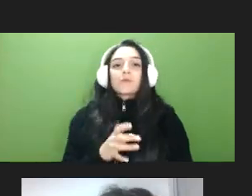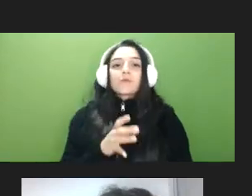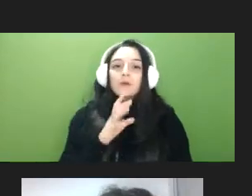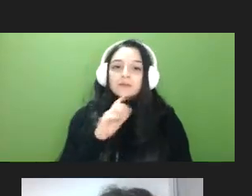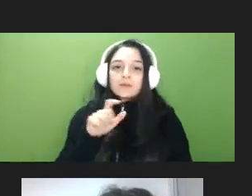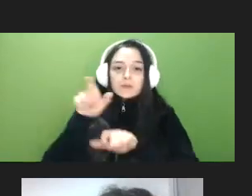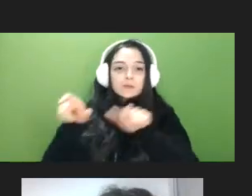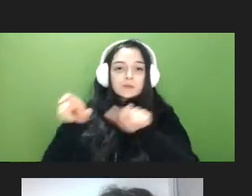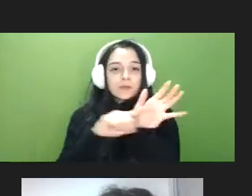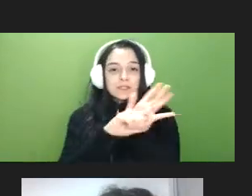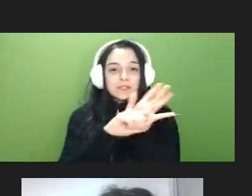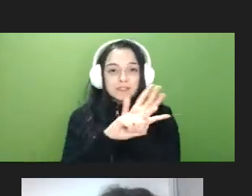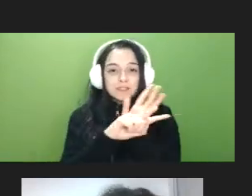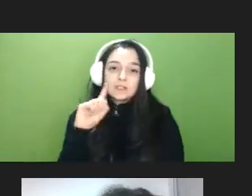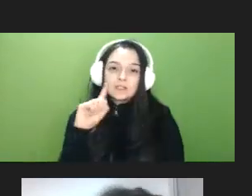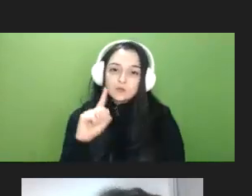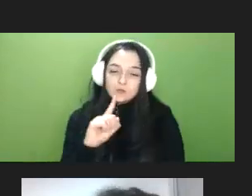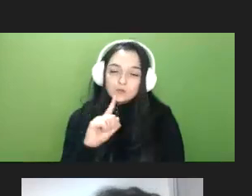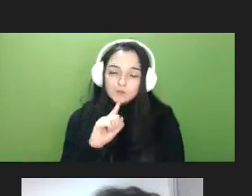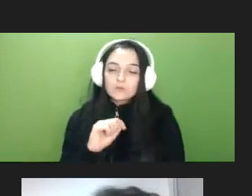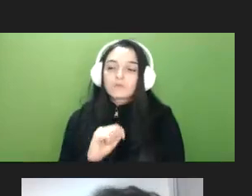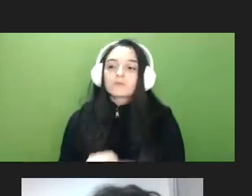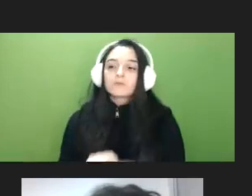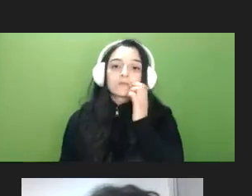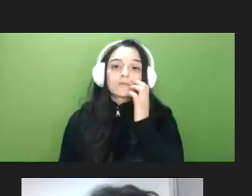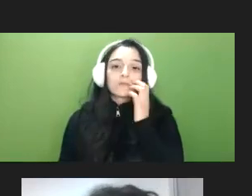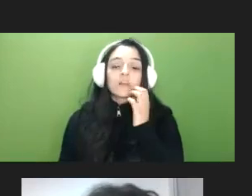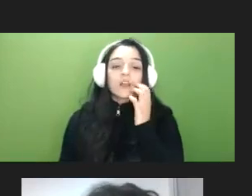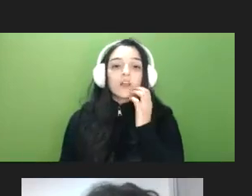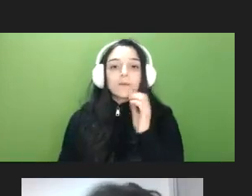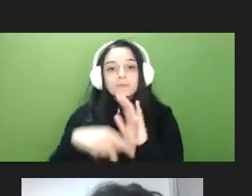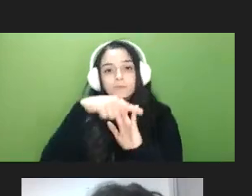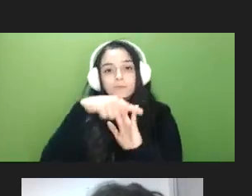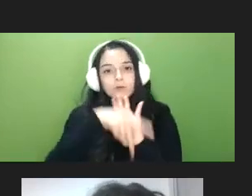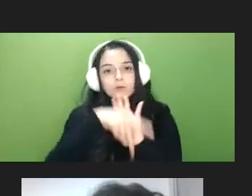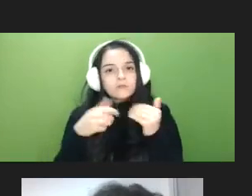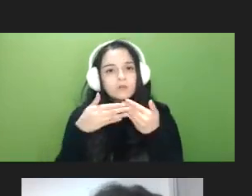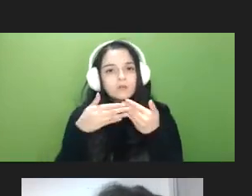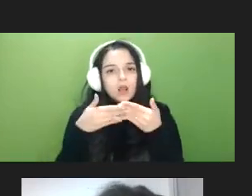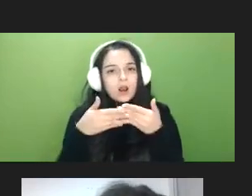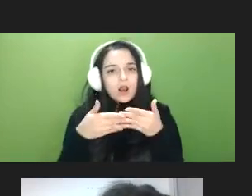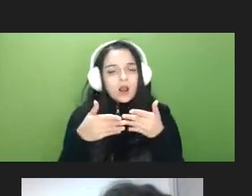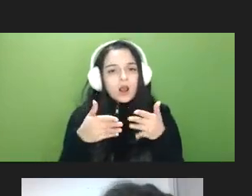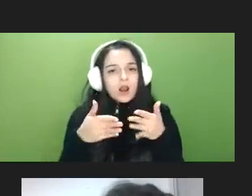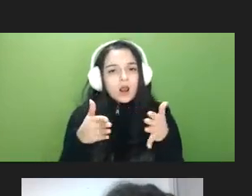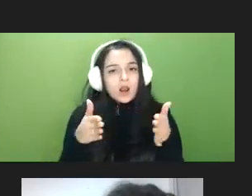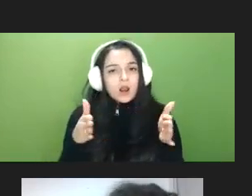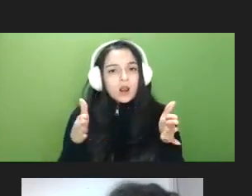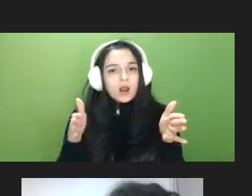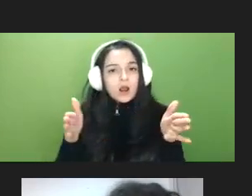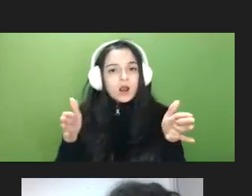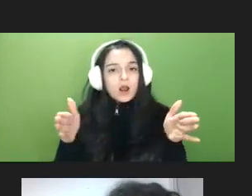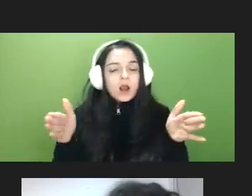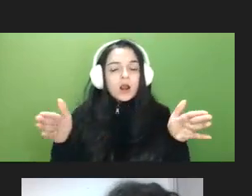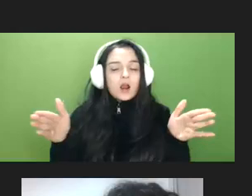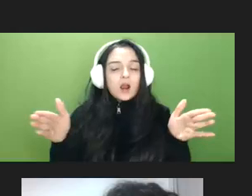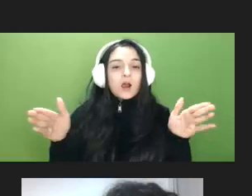surdos. Então, foi a partir desse projeto que eu pude me expandir e pensar outras possibilidades aí, né?